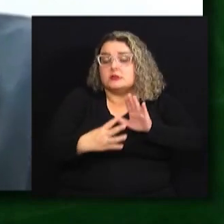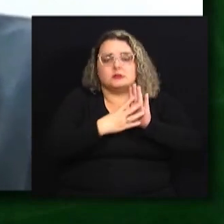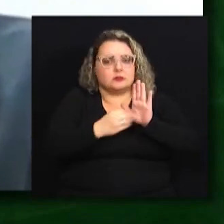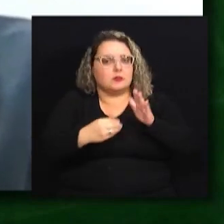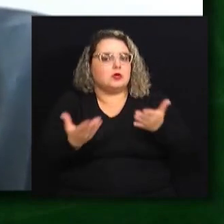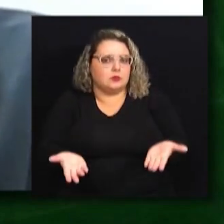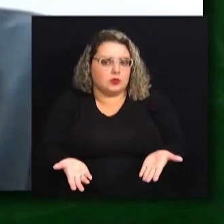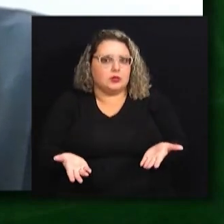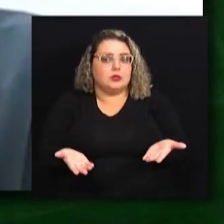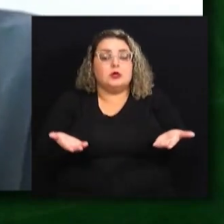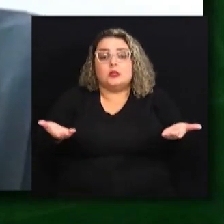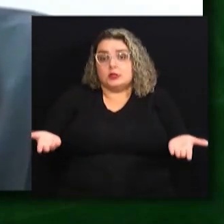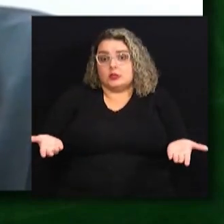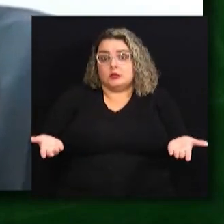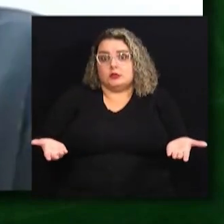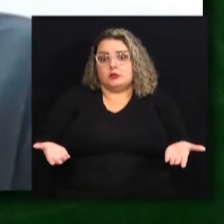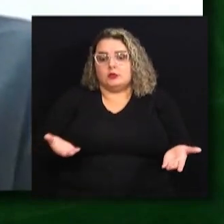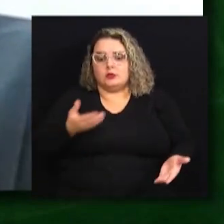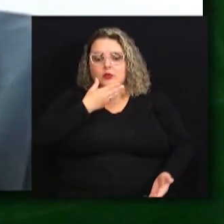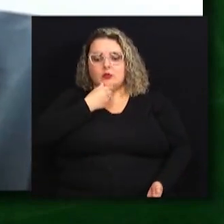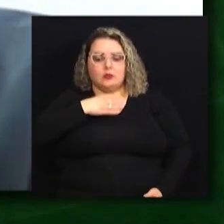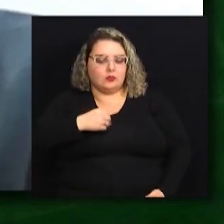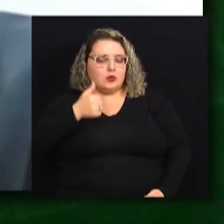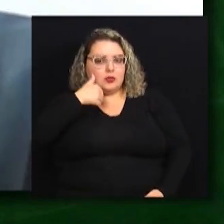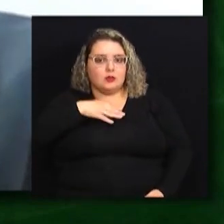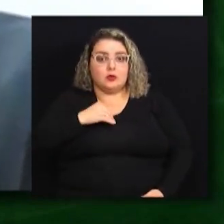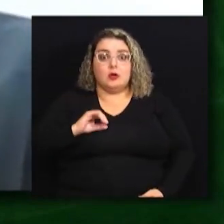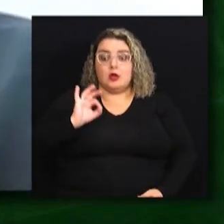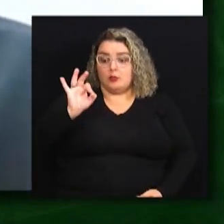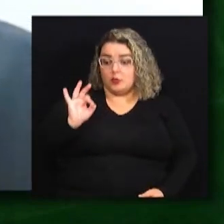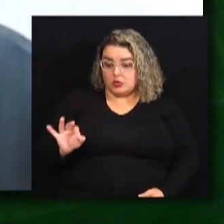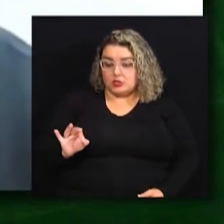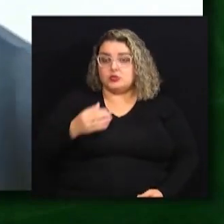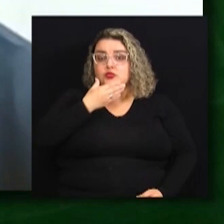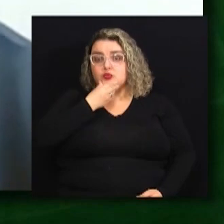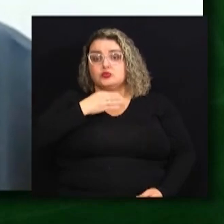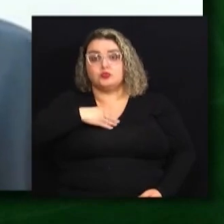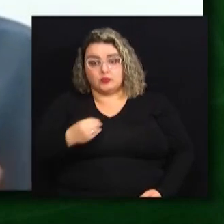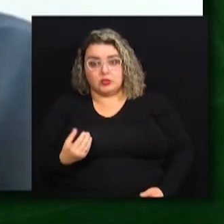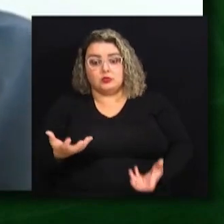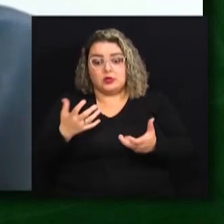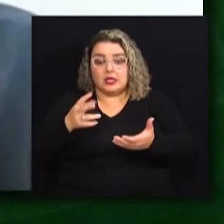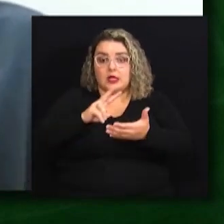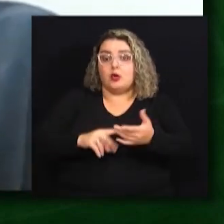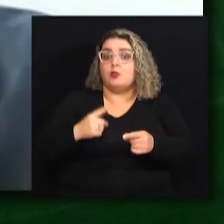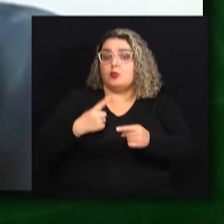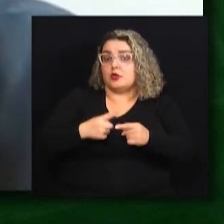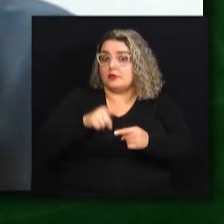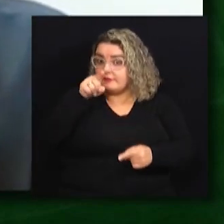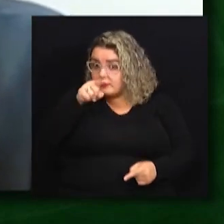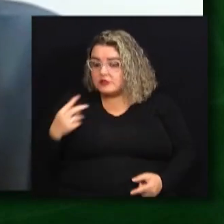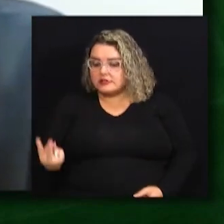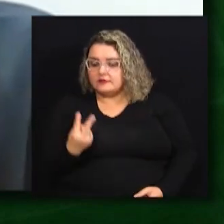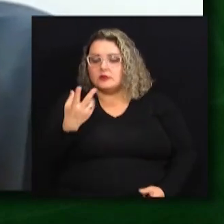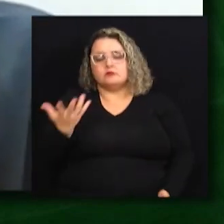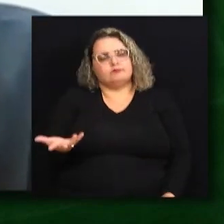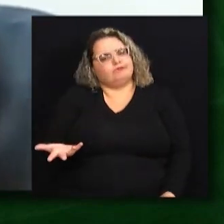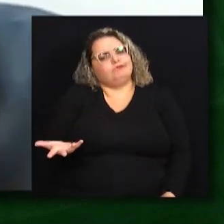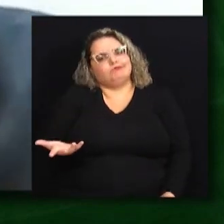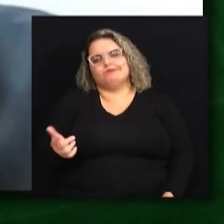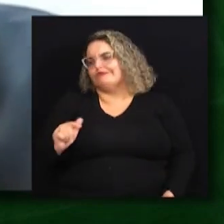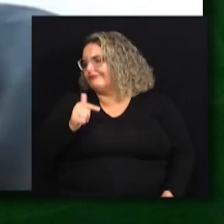mas abriu 2-1. Só que São José não se abateu, continuou lutando e além do